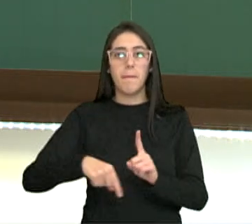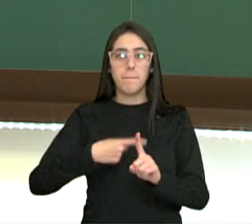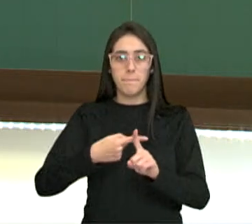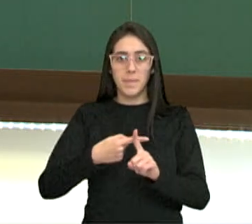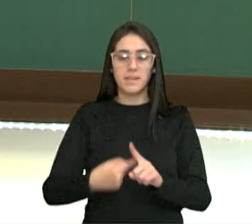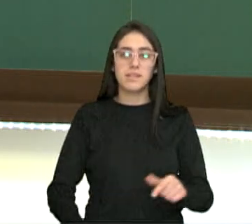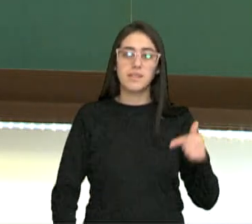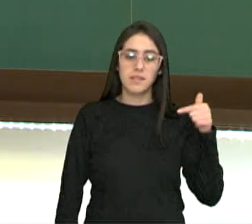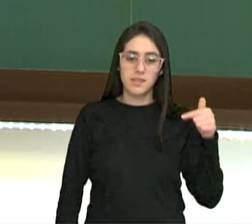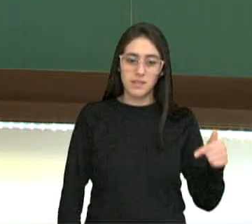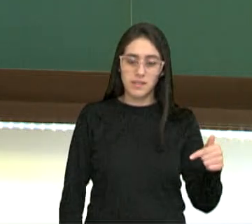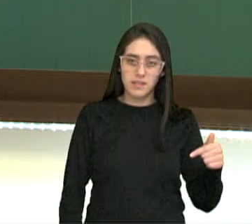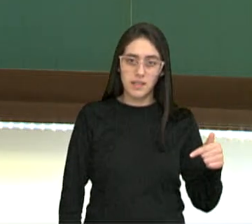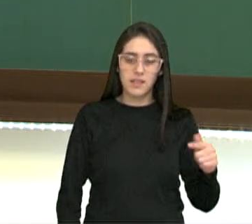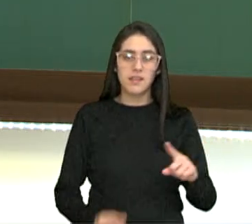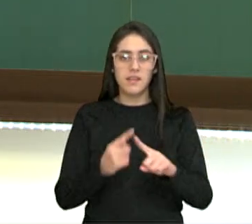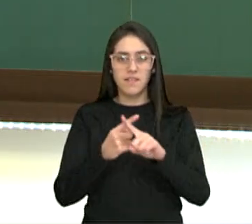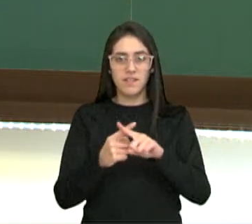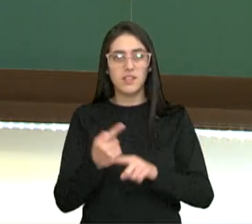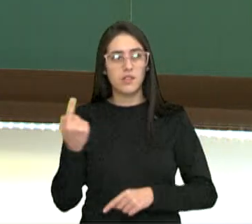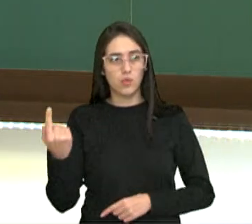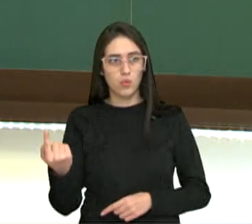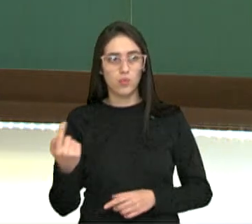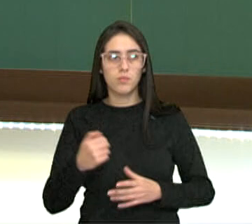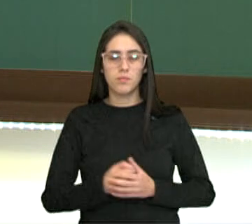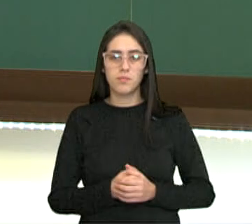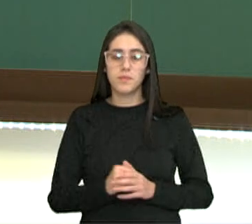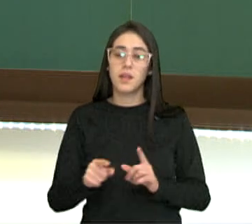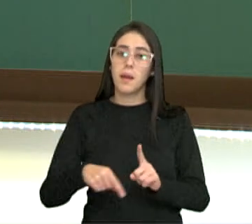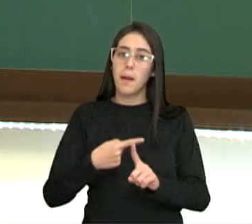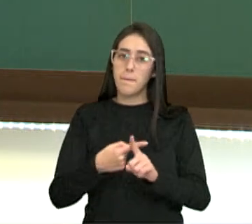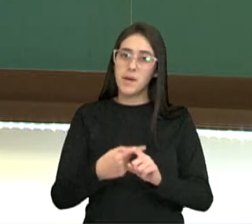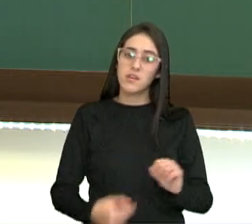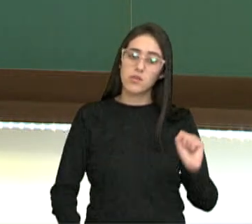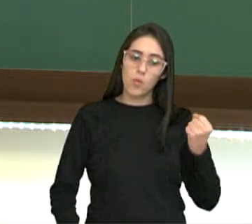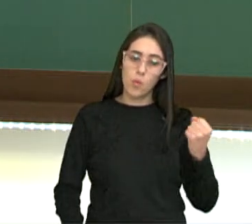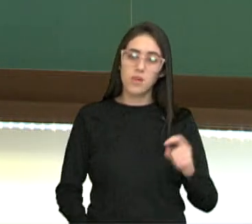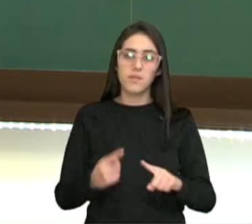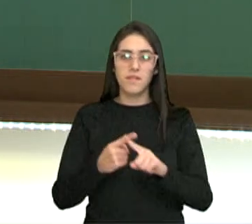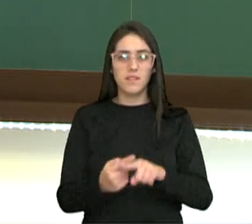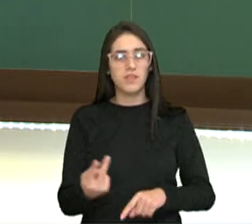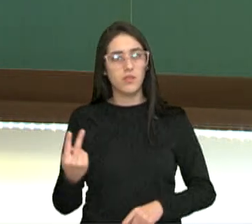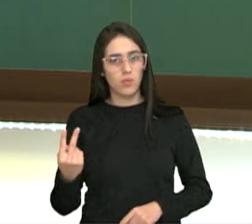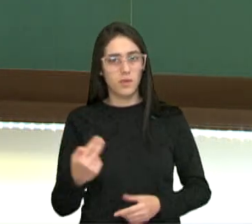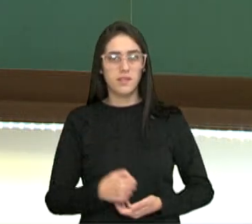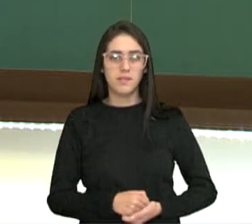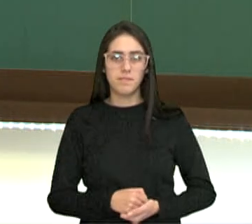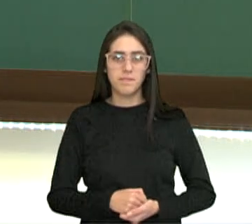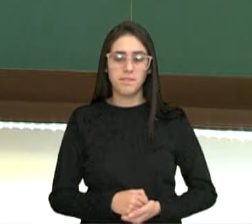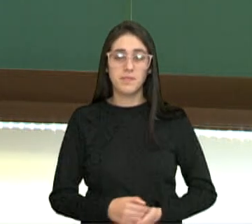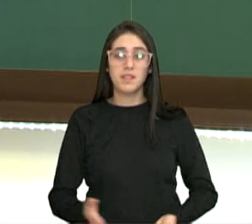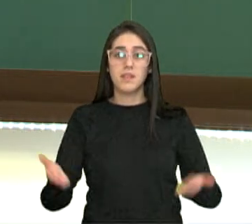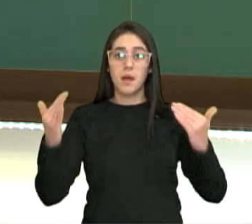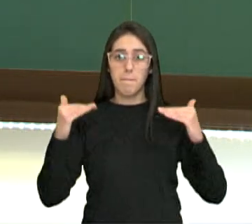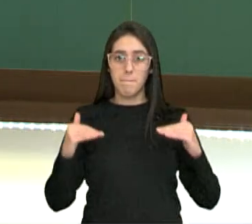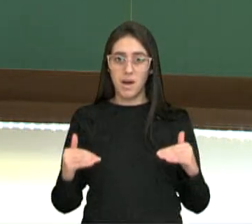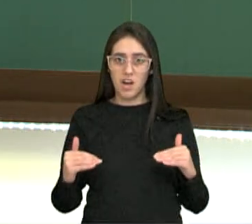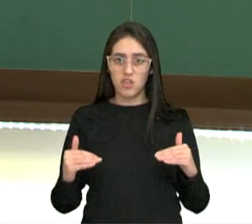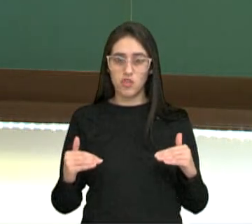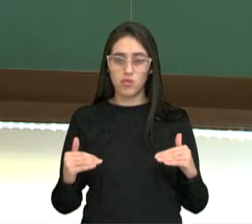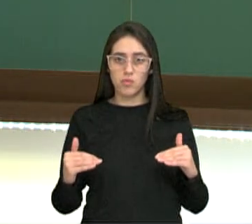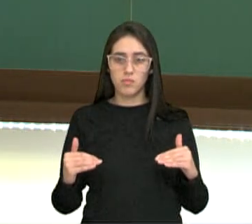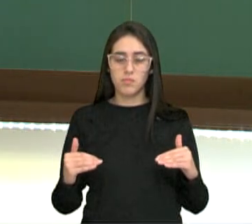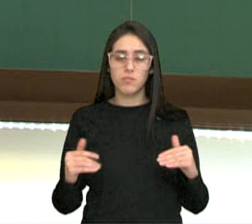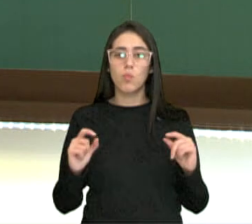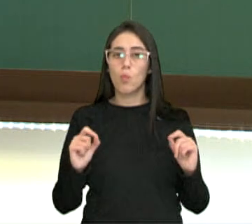nota 7 vezes peso 1, mais nota 8 vezes peso 2. E embaixo, né, vai ser